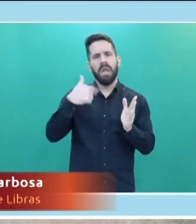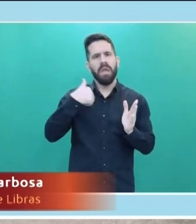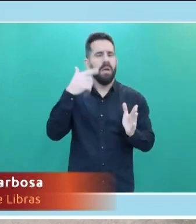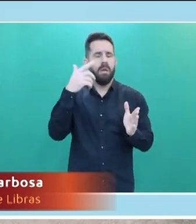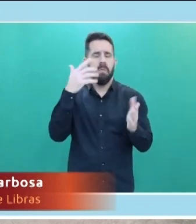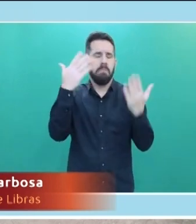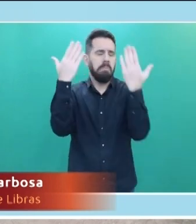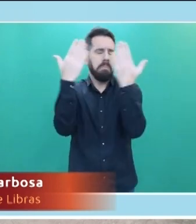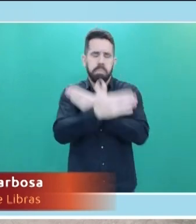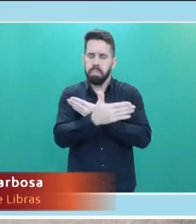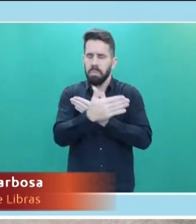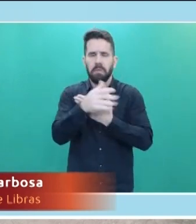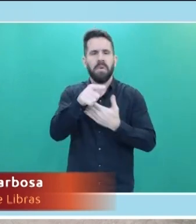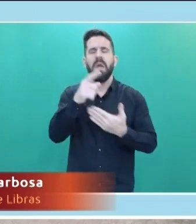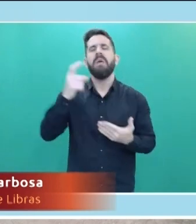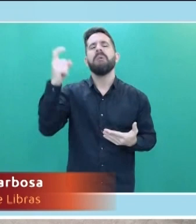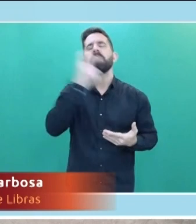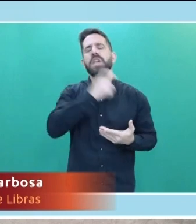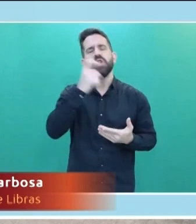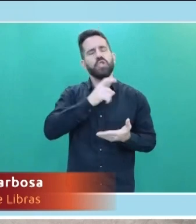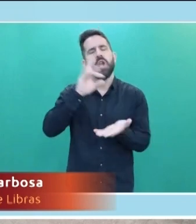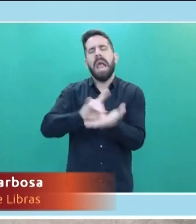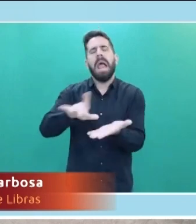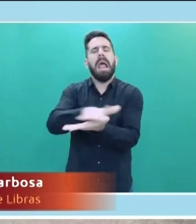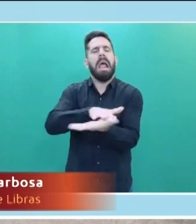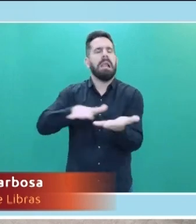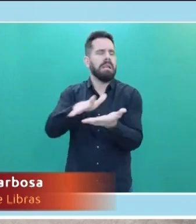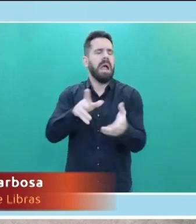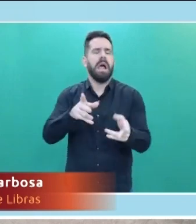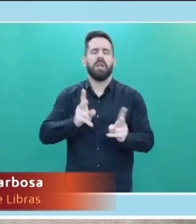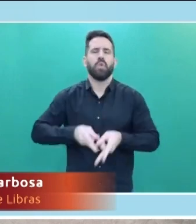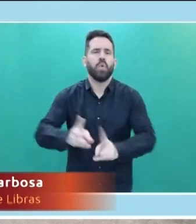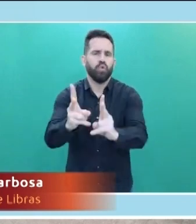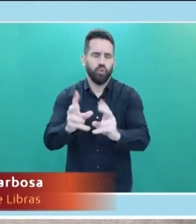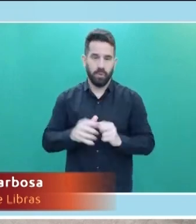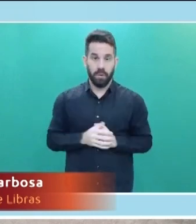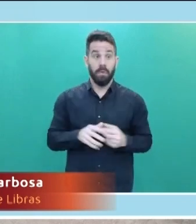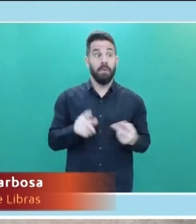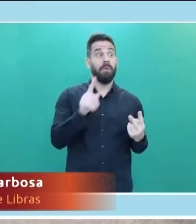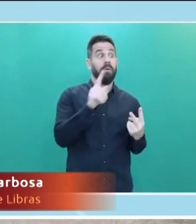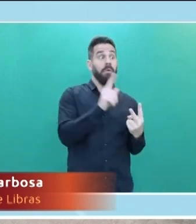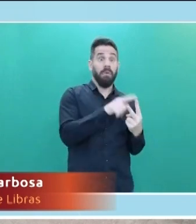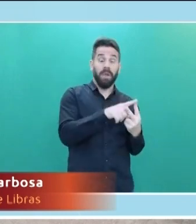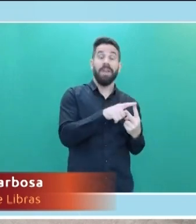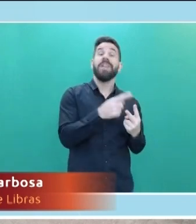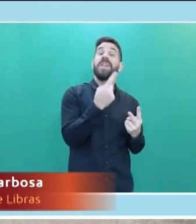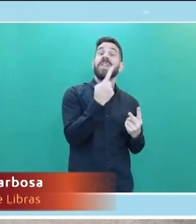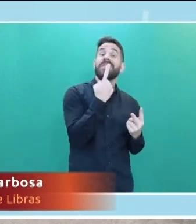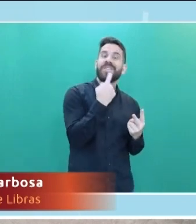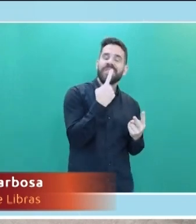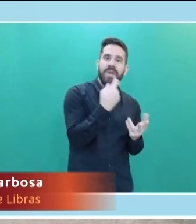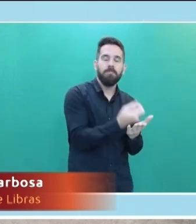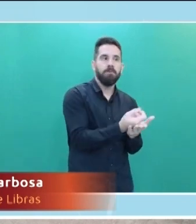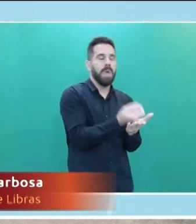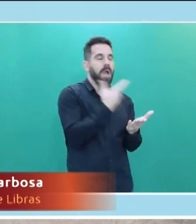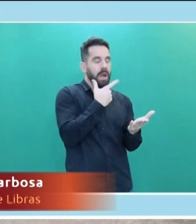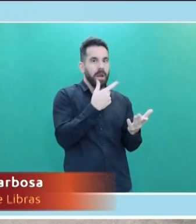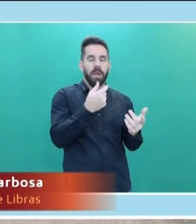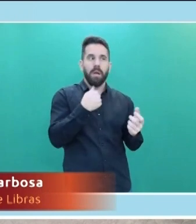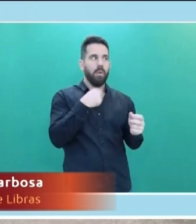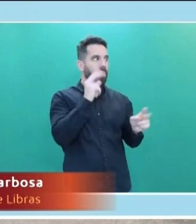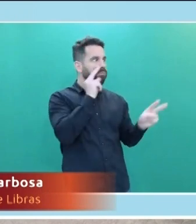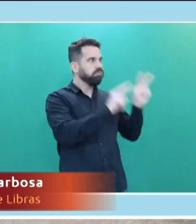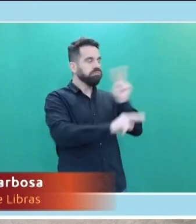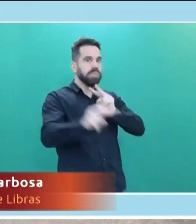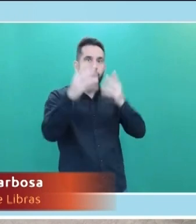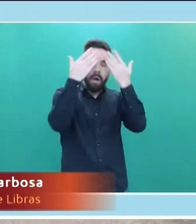que seria a realidade factual. Seria uma grande mentira. Então, a pílula vermelha te daria como se fosse uma visão raio-x. Né? Você estaria enxergando o que